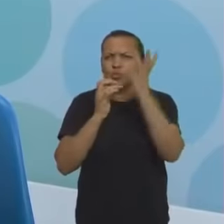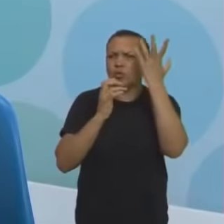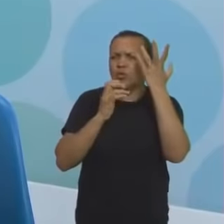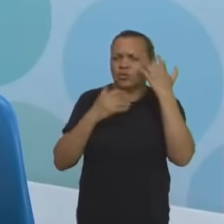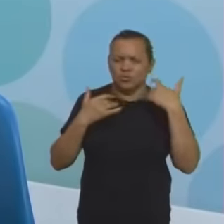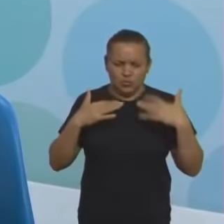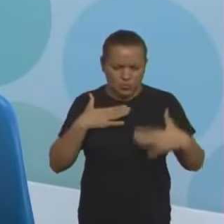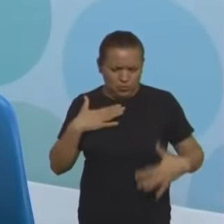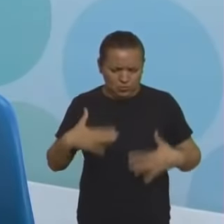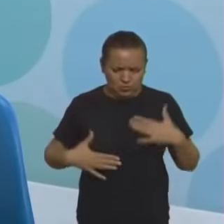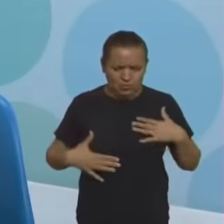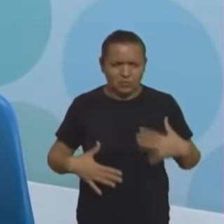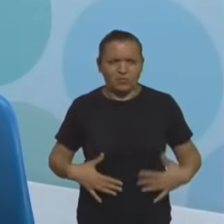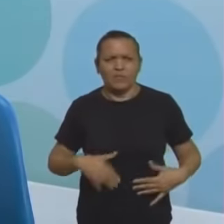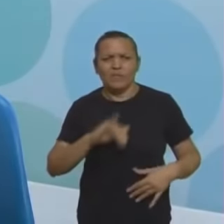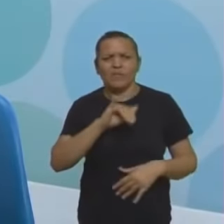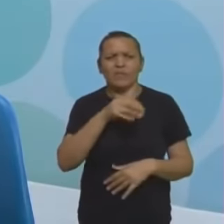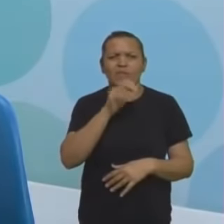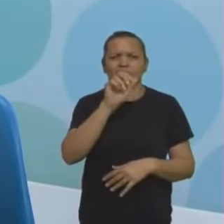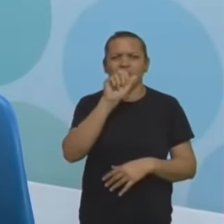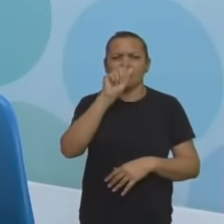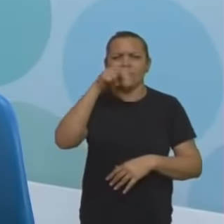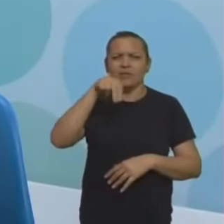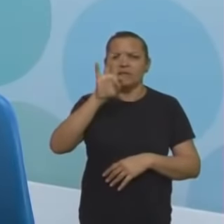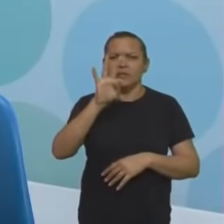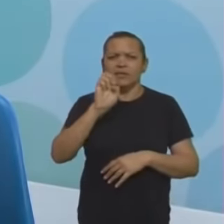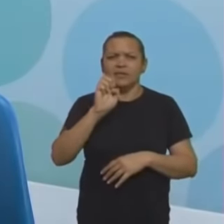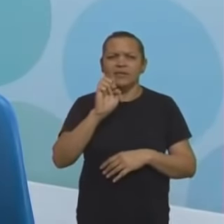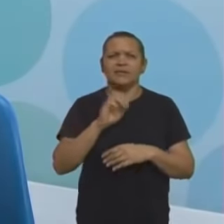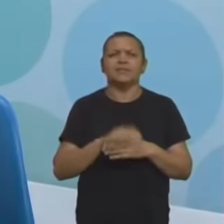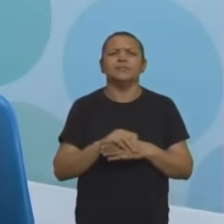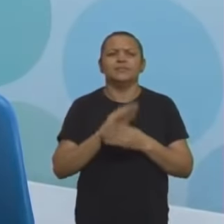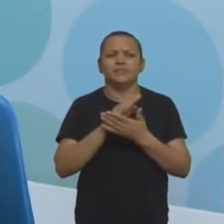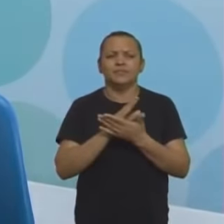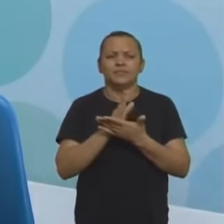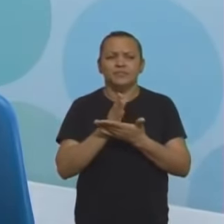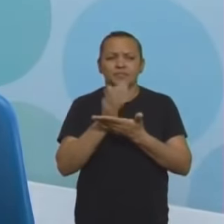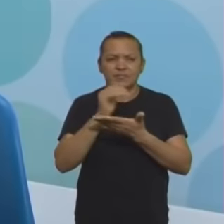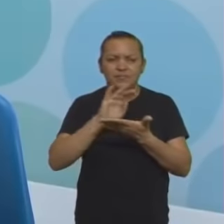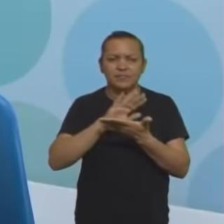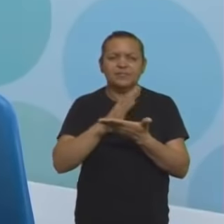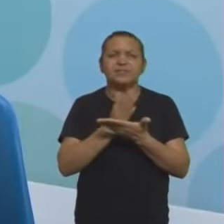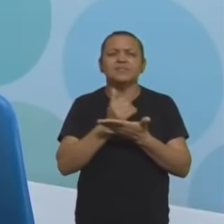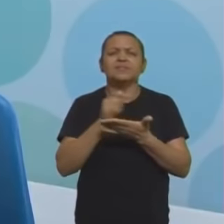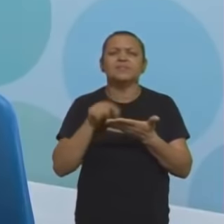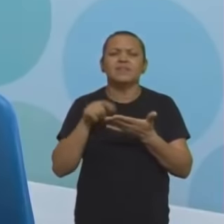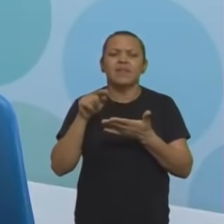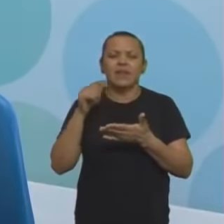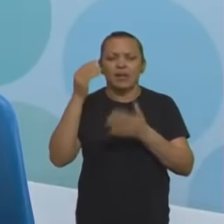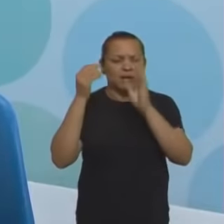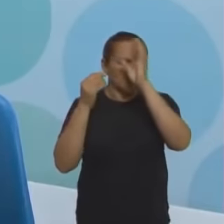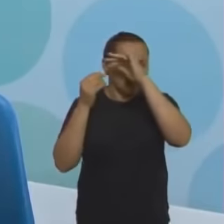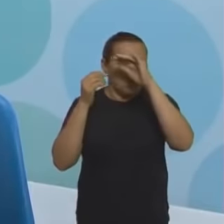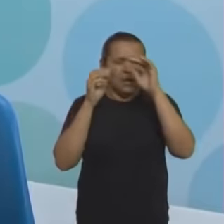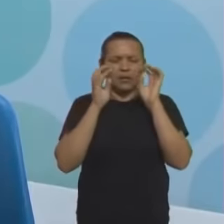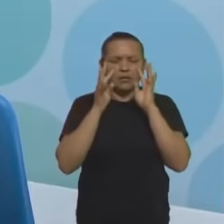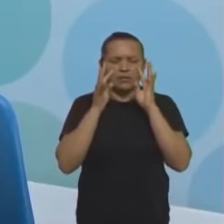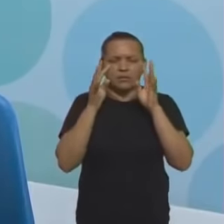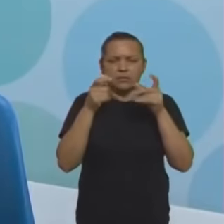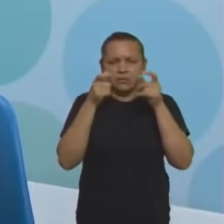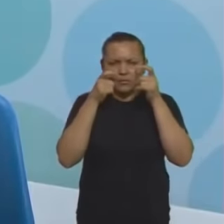corpo de Janete. O córtex é a parte do cérebro que nos ajuda a prestar